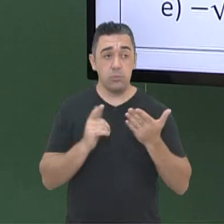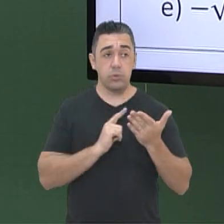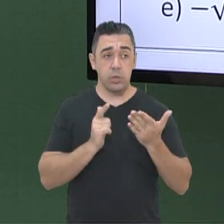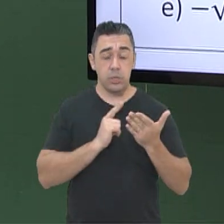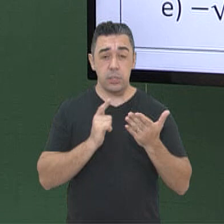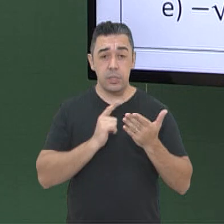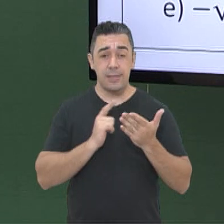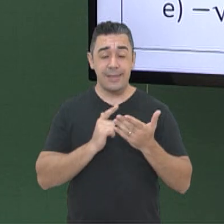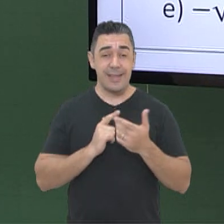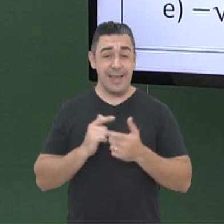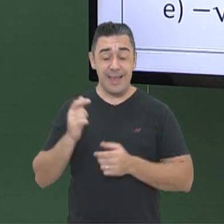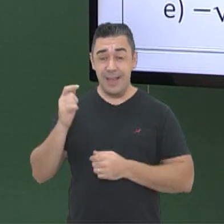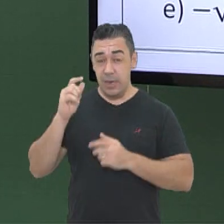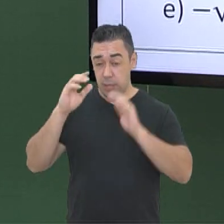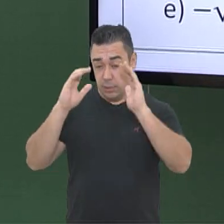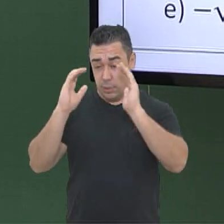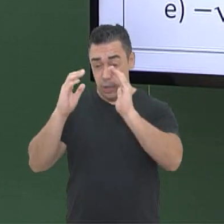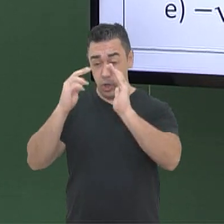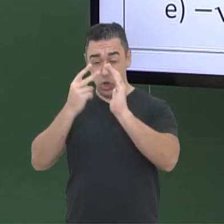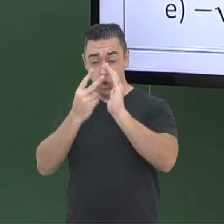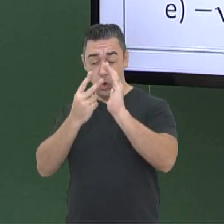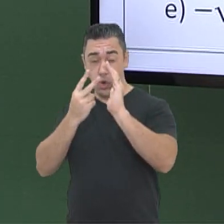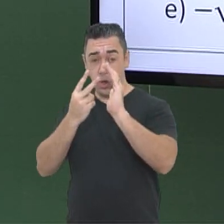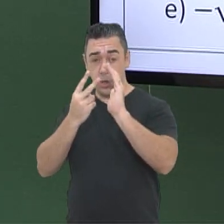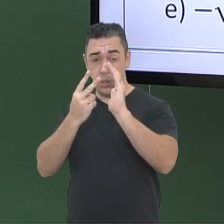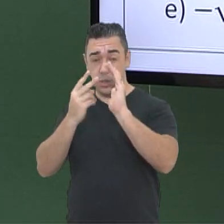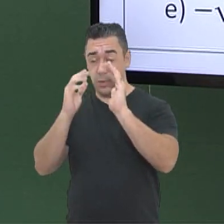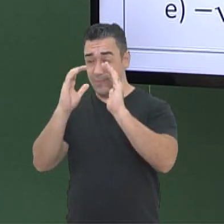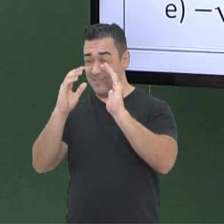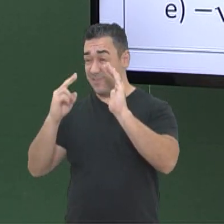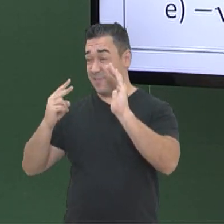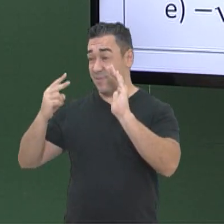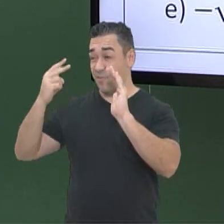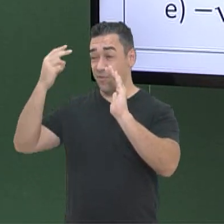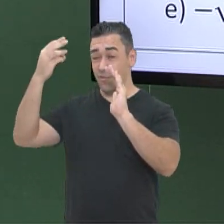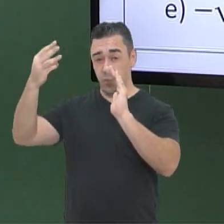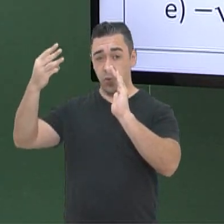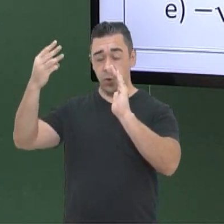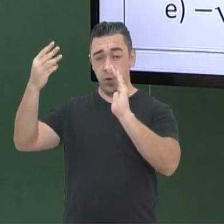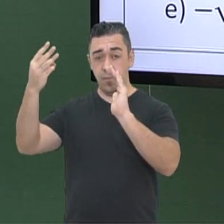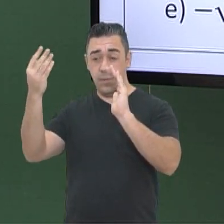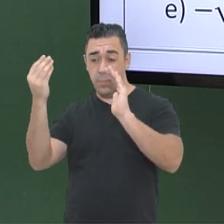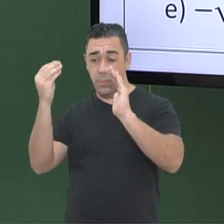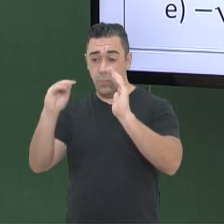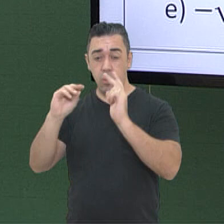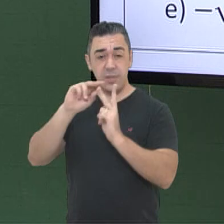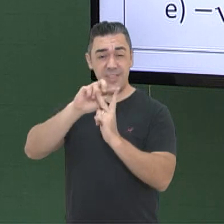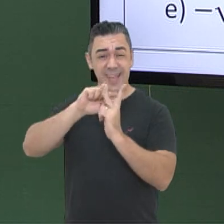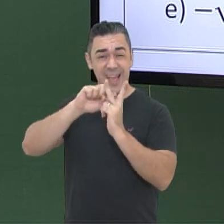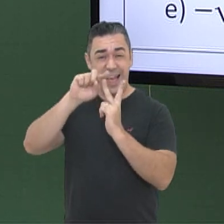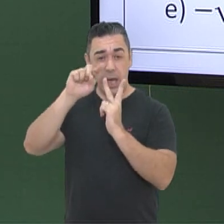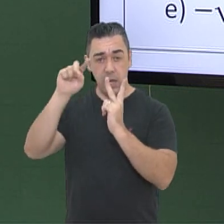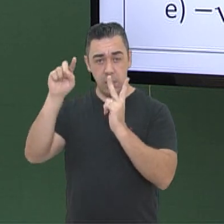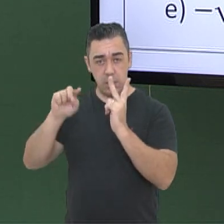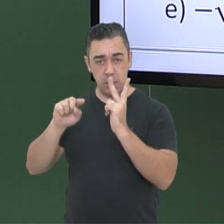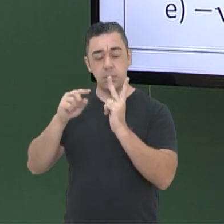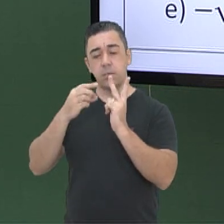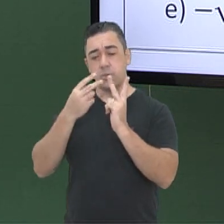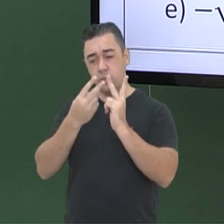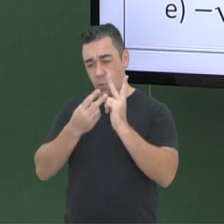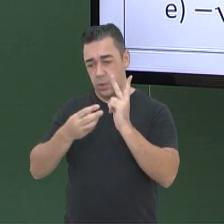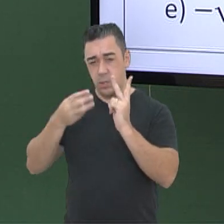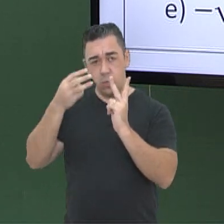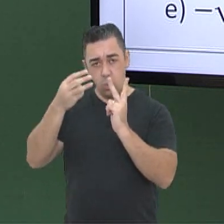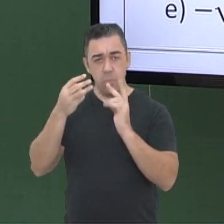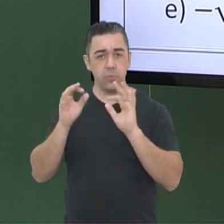Um expoente para fora da raiz. O que eu posso fazer com esse expoente aqui fora? Eu posso colocar ele para dentro. Então, eu vou ficar com raiz quadrada